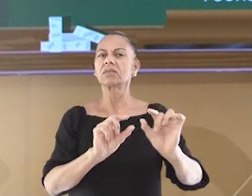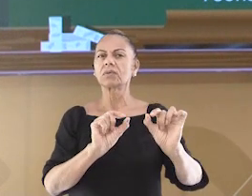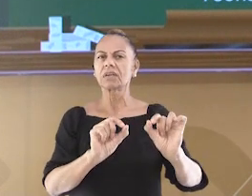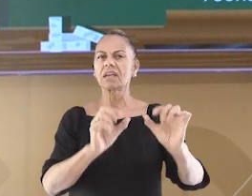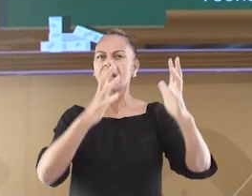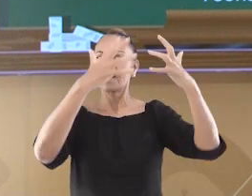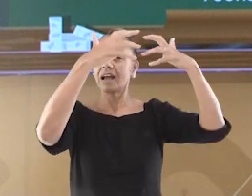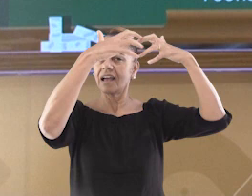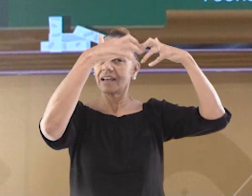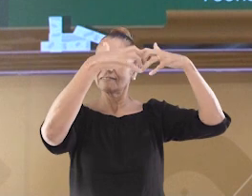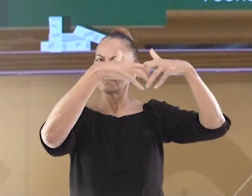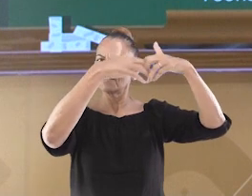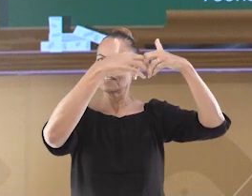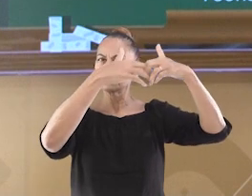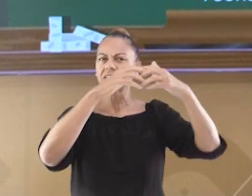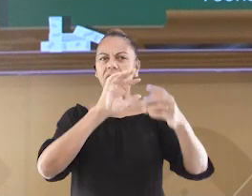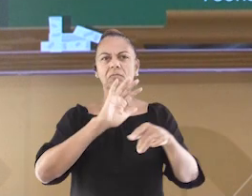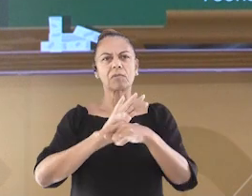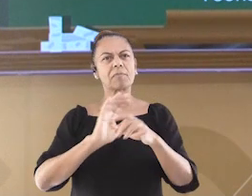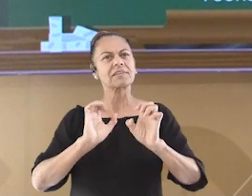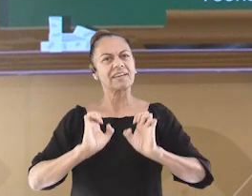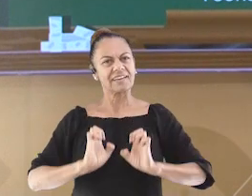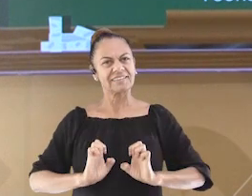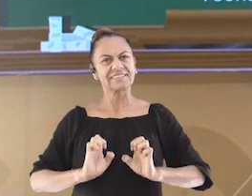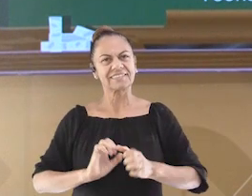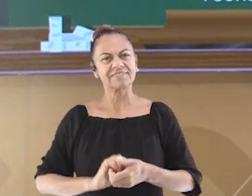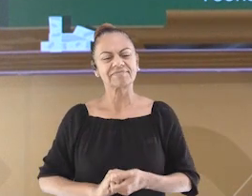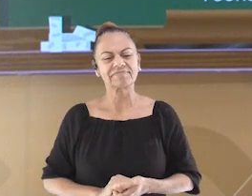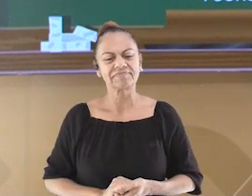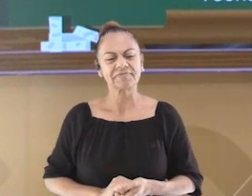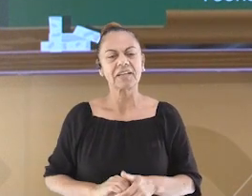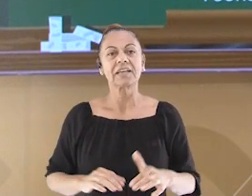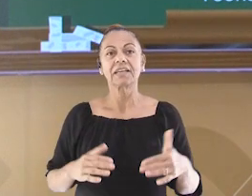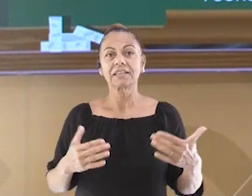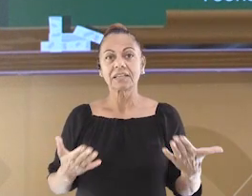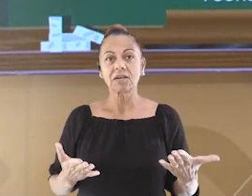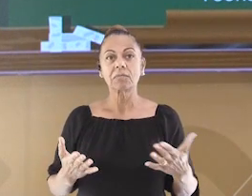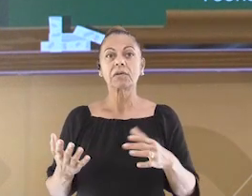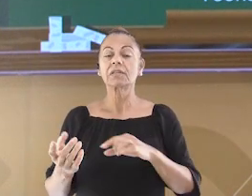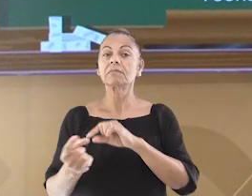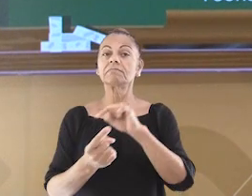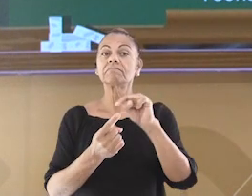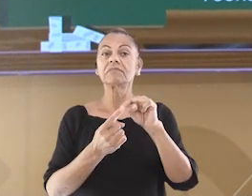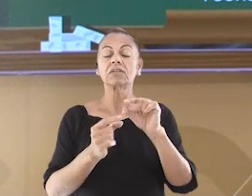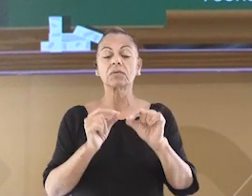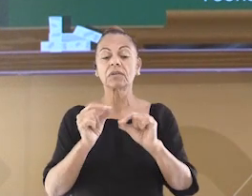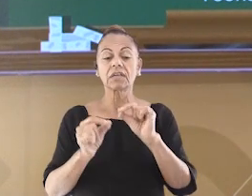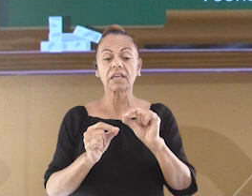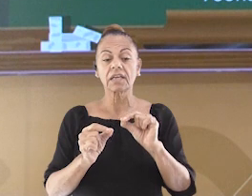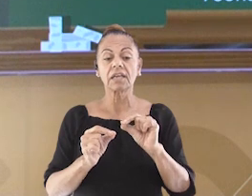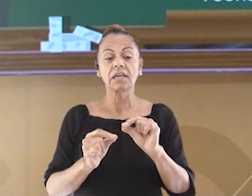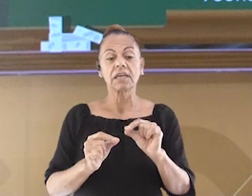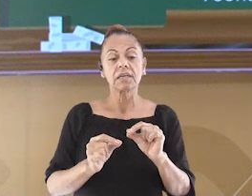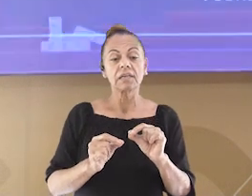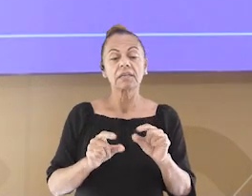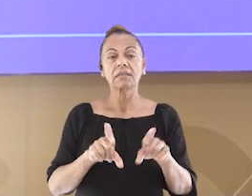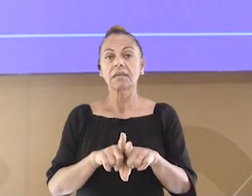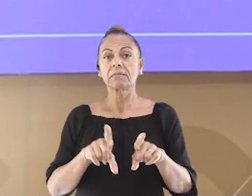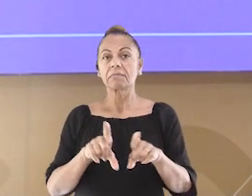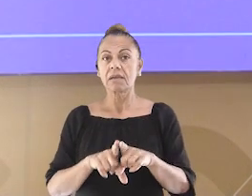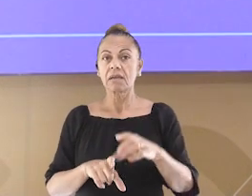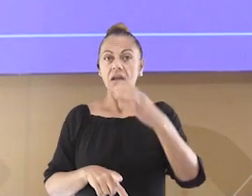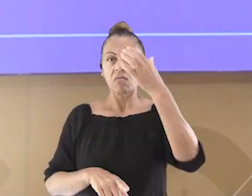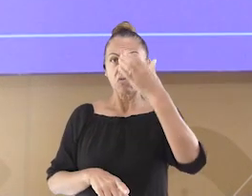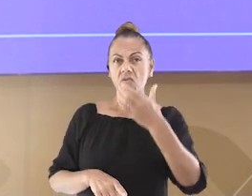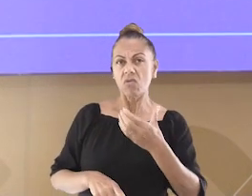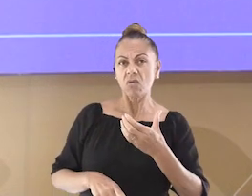o combate à escravidão está relacionado a uma reflexão ética. Podemos identificar